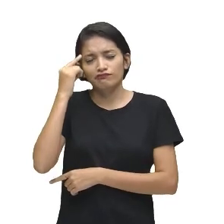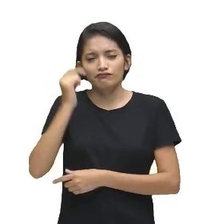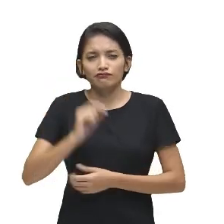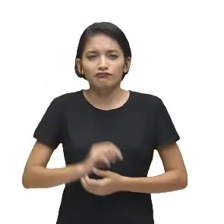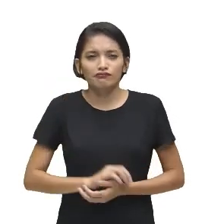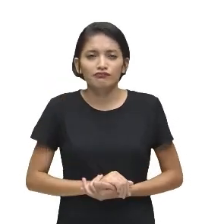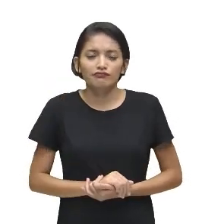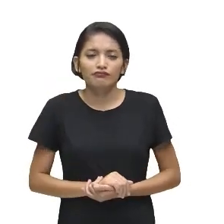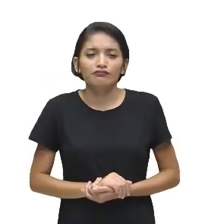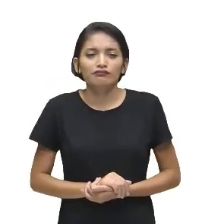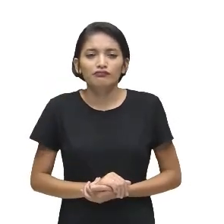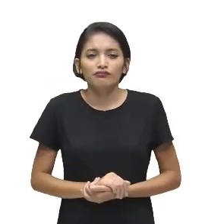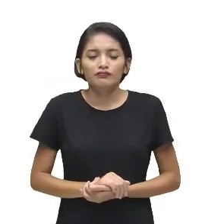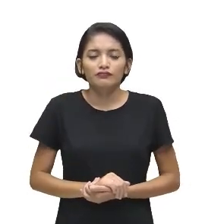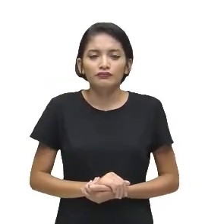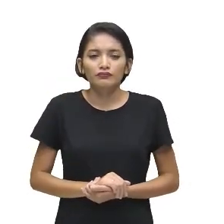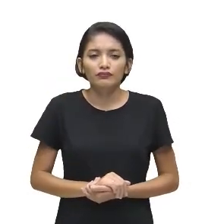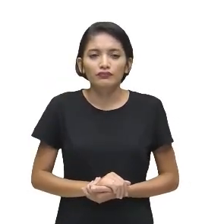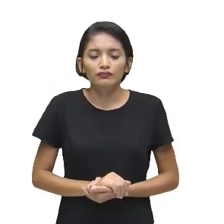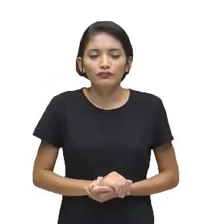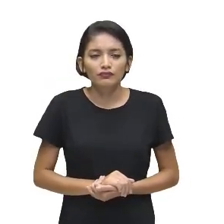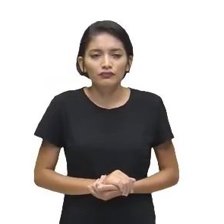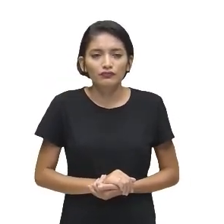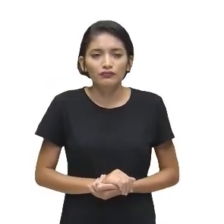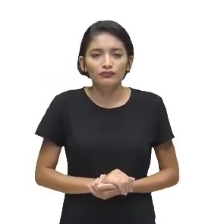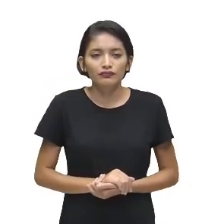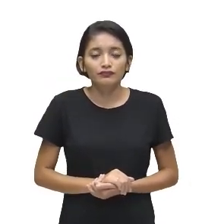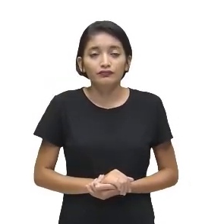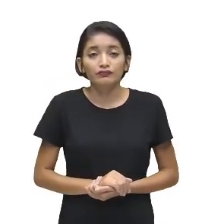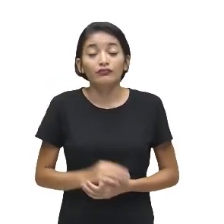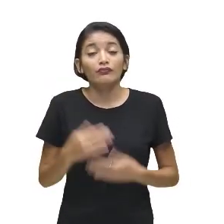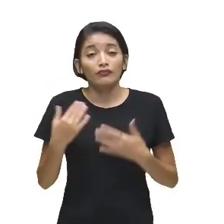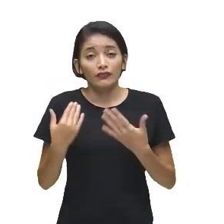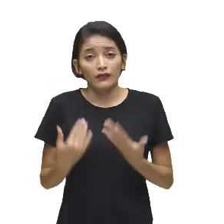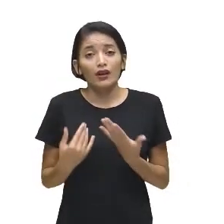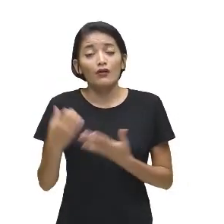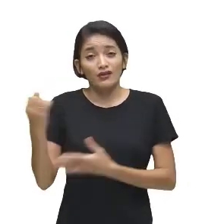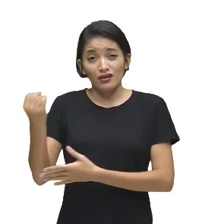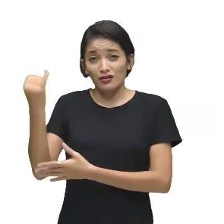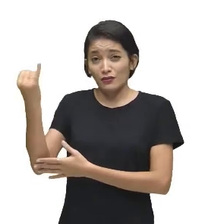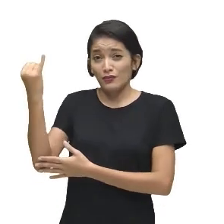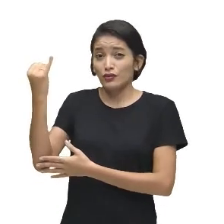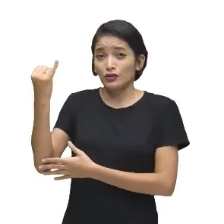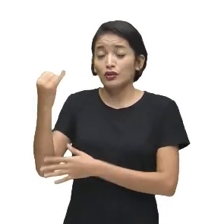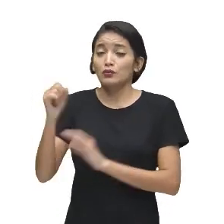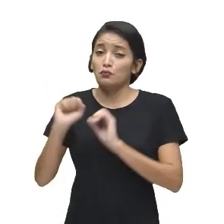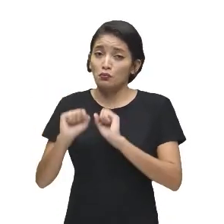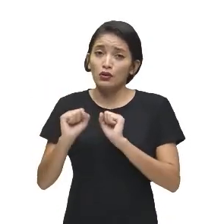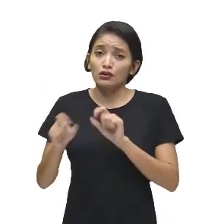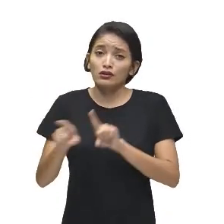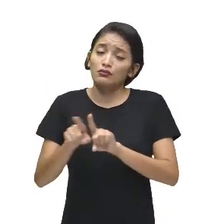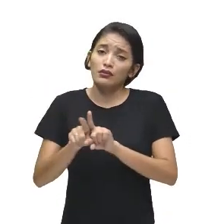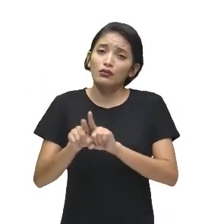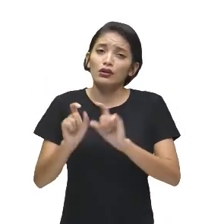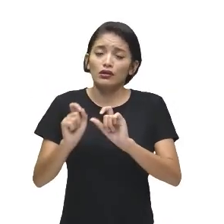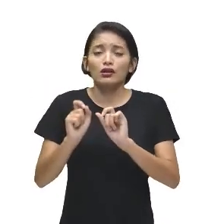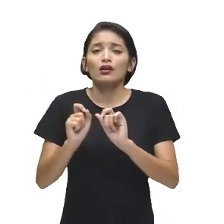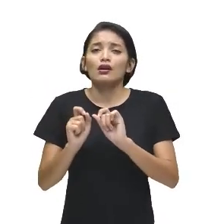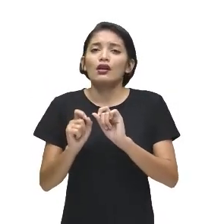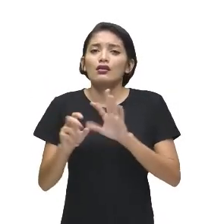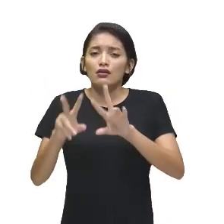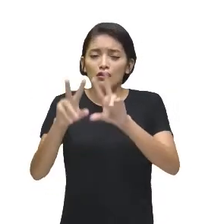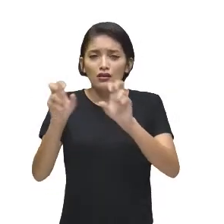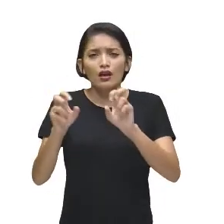Qual a história da sua religião? Isso é super importante, até por uma questão de identidade, até por uma